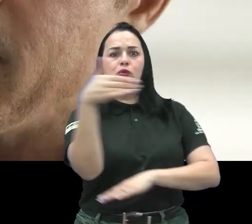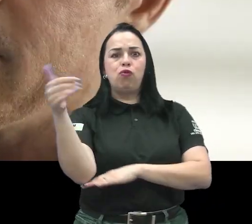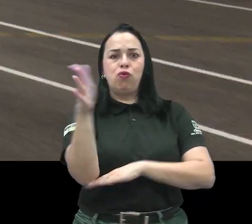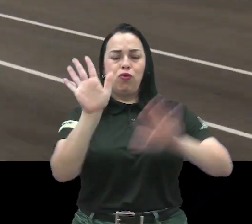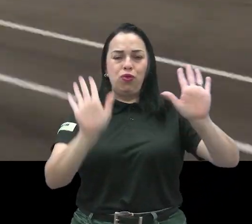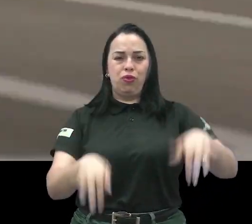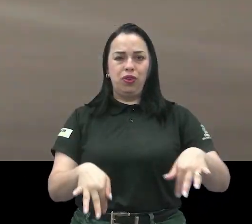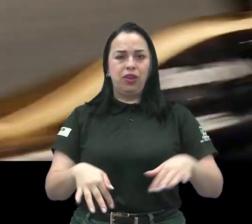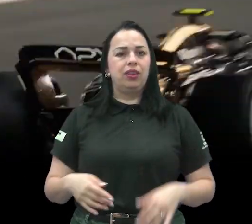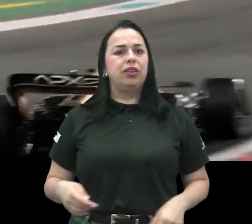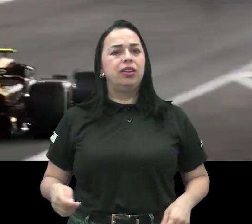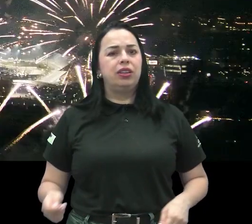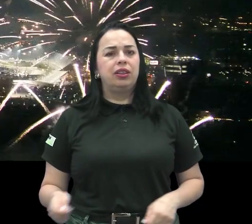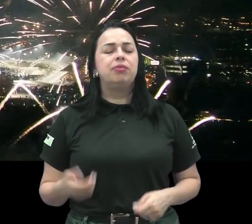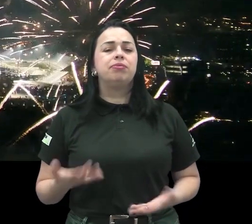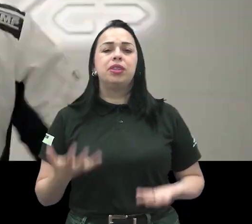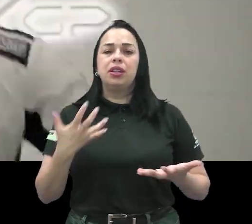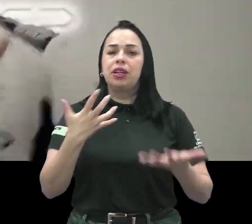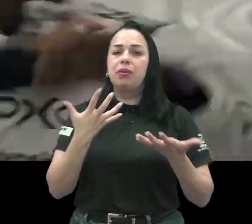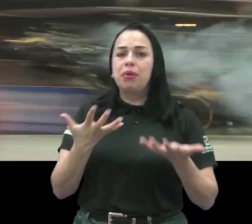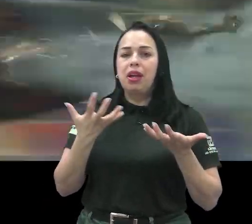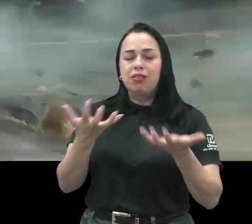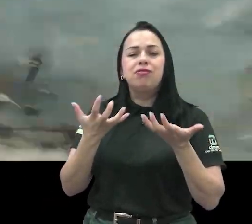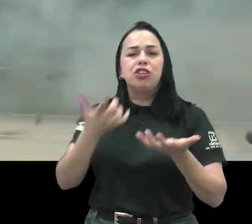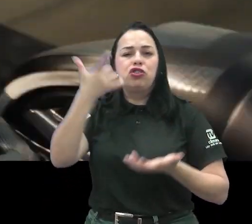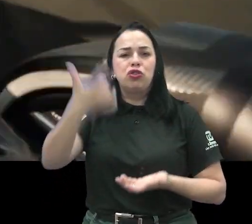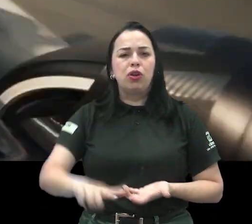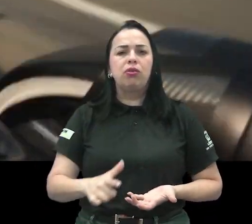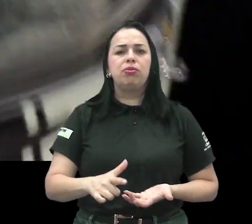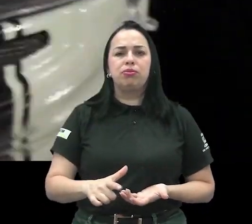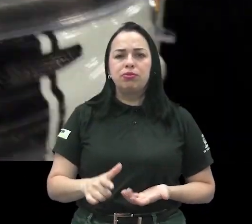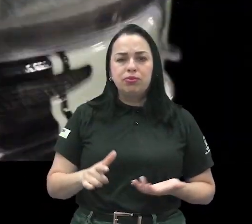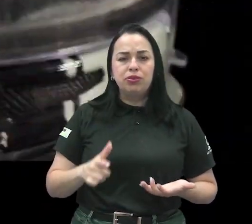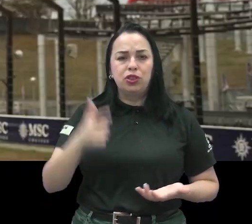life, man. 1,000 times.